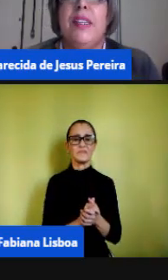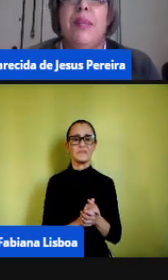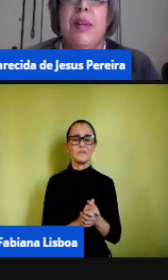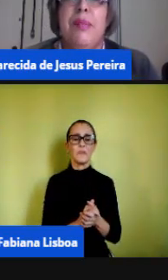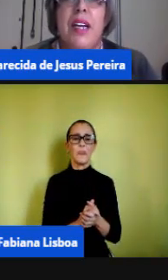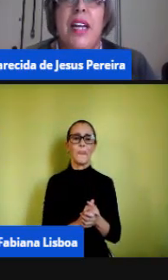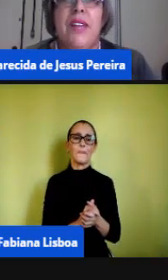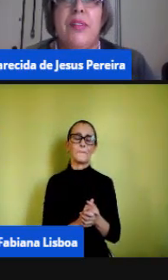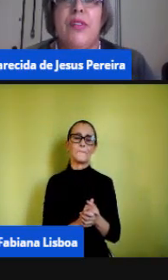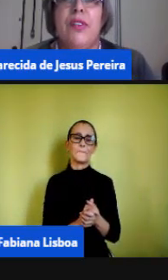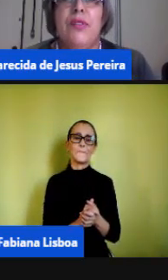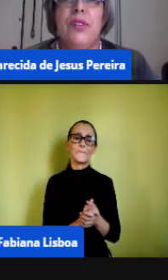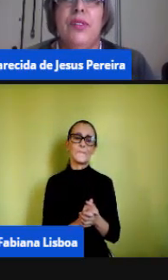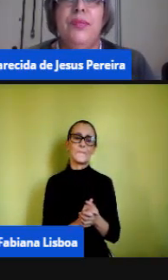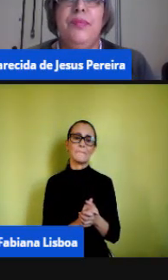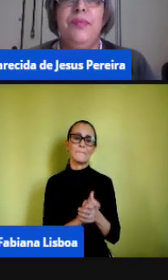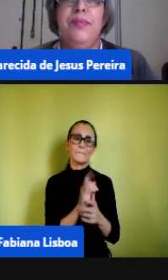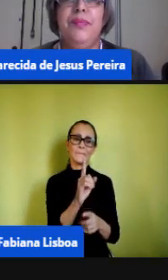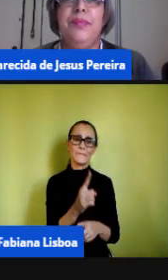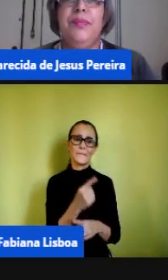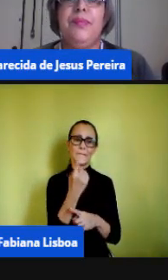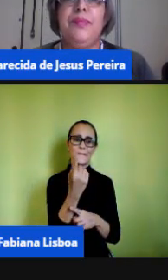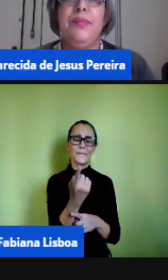Só passar para a minha live, por favor.